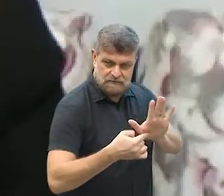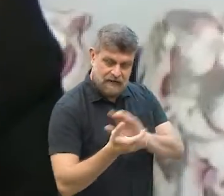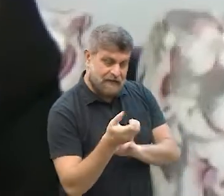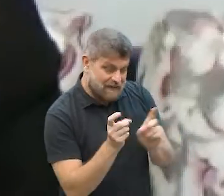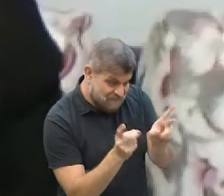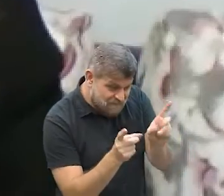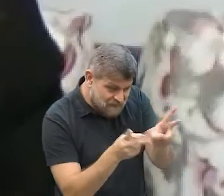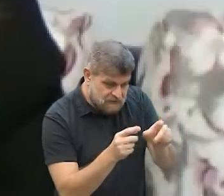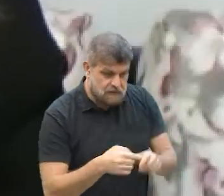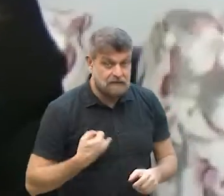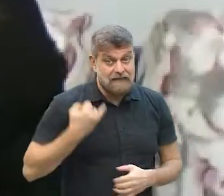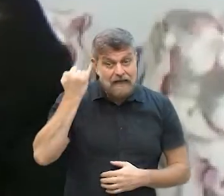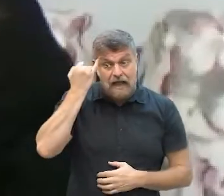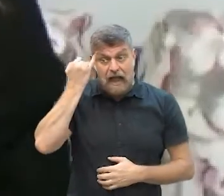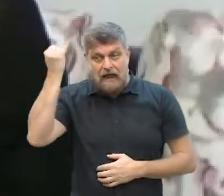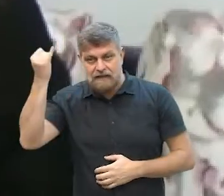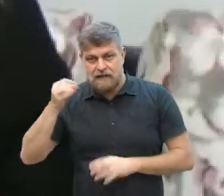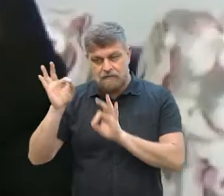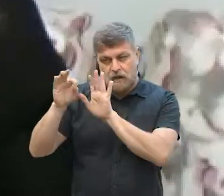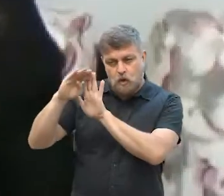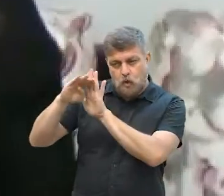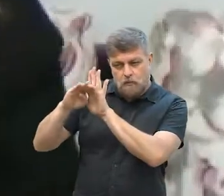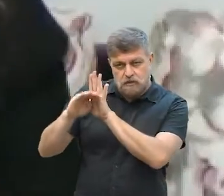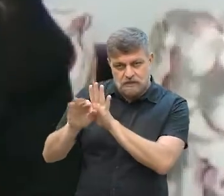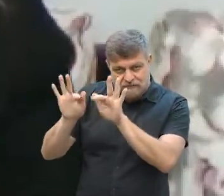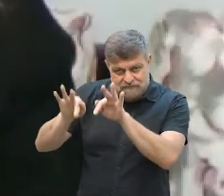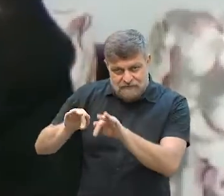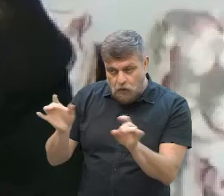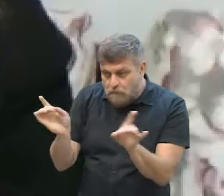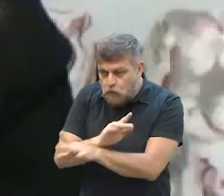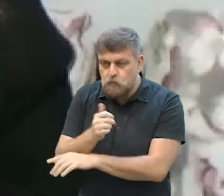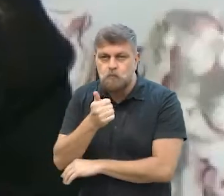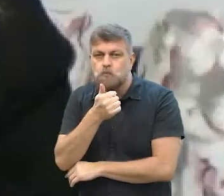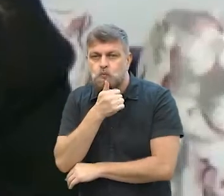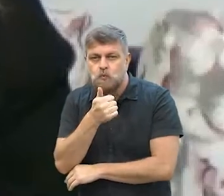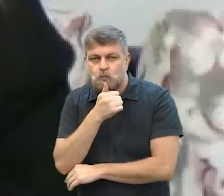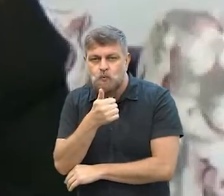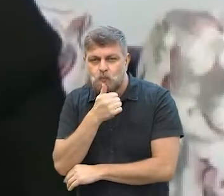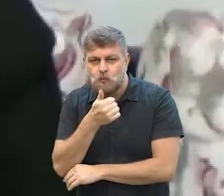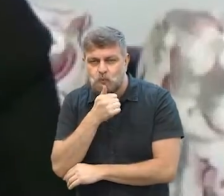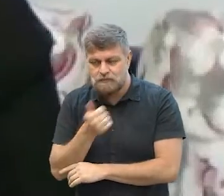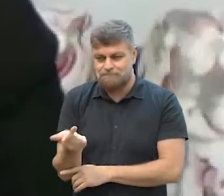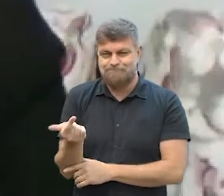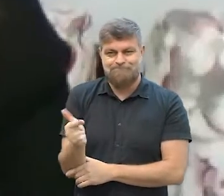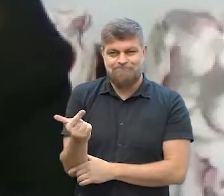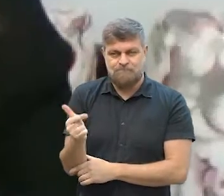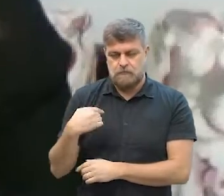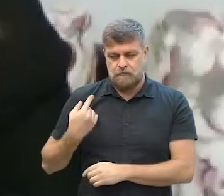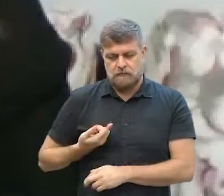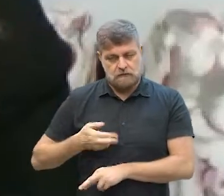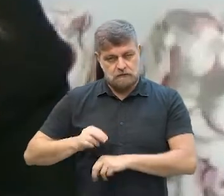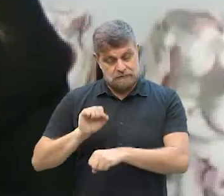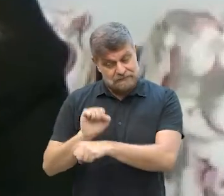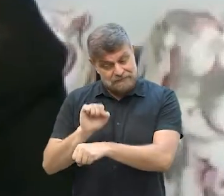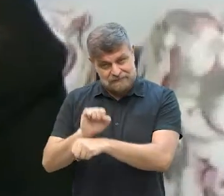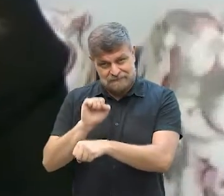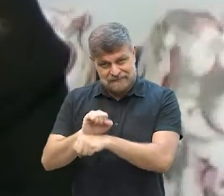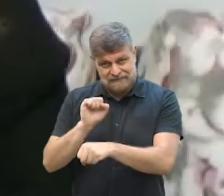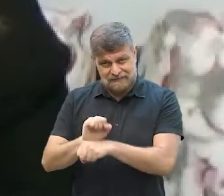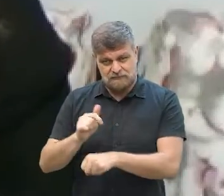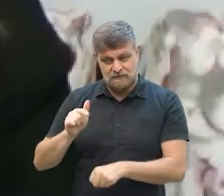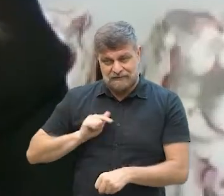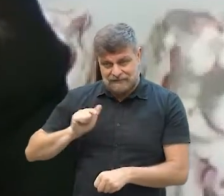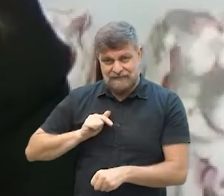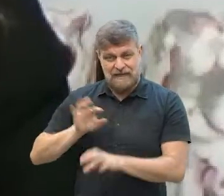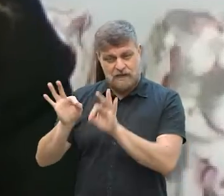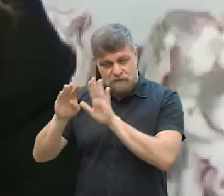isso. A gente tem a ideia, a gente não tem o projeto final. Então, nós estamos esperando resolver algumas pendências